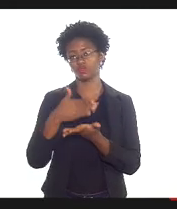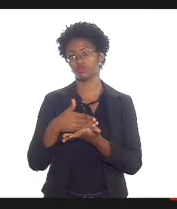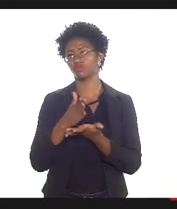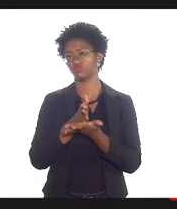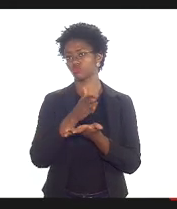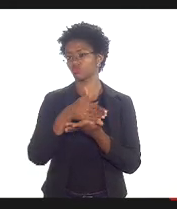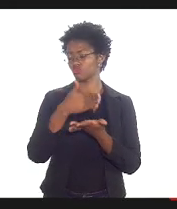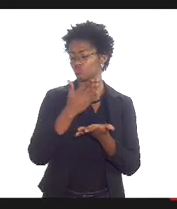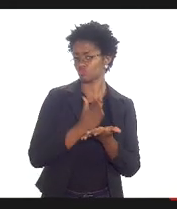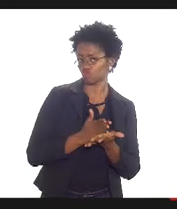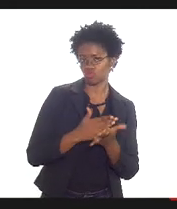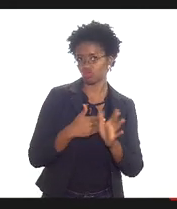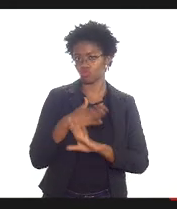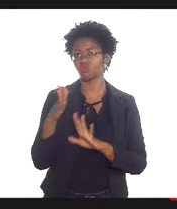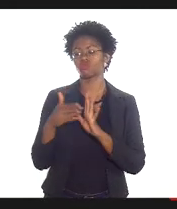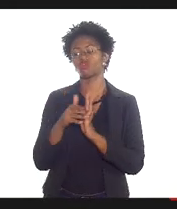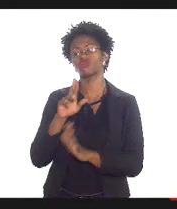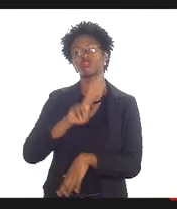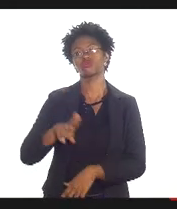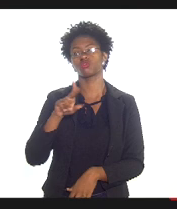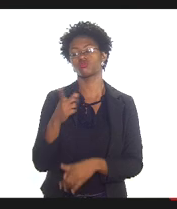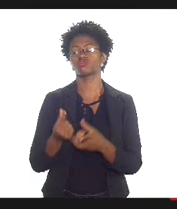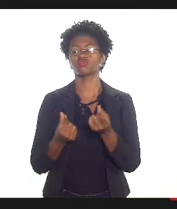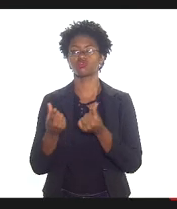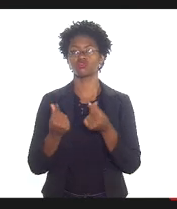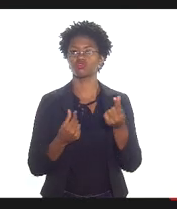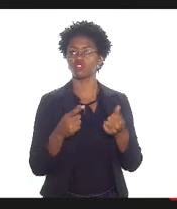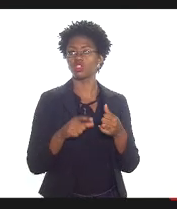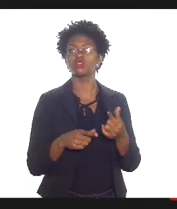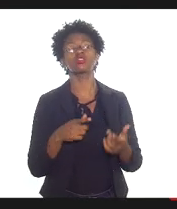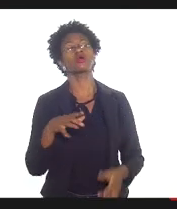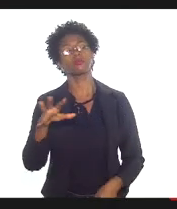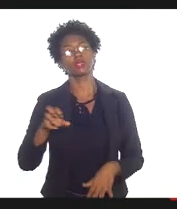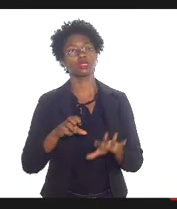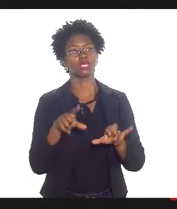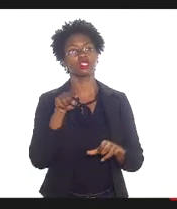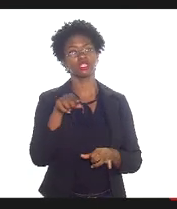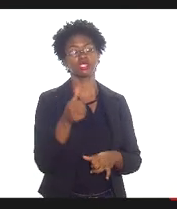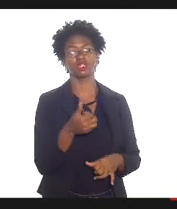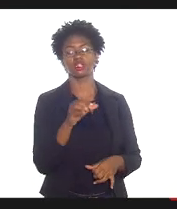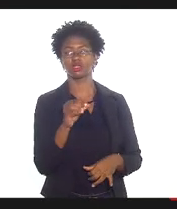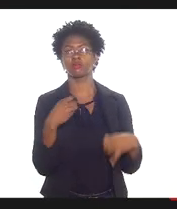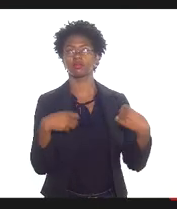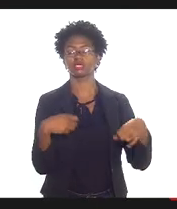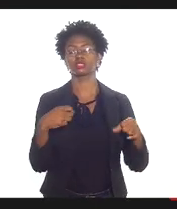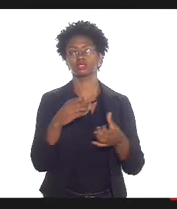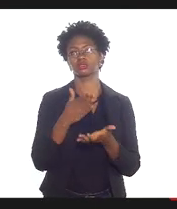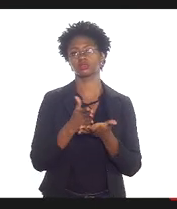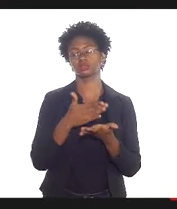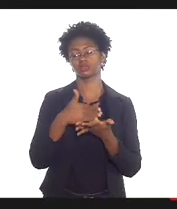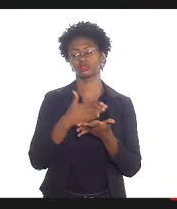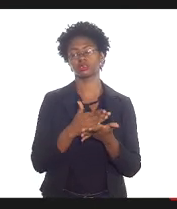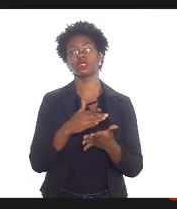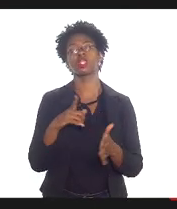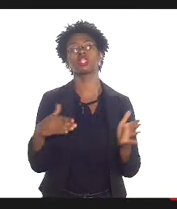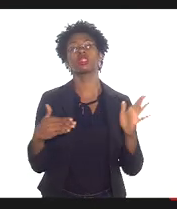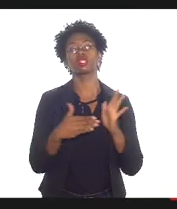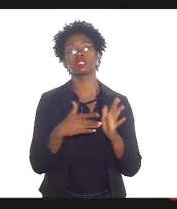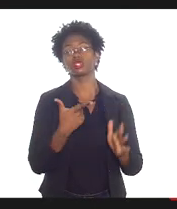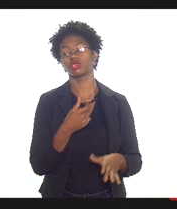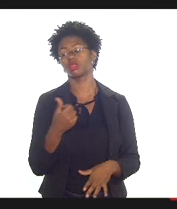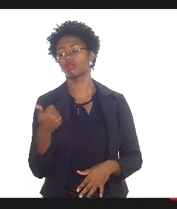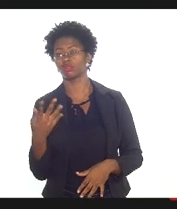Né? Todas as despesas exploratórias do bloco BC-60 precisam ser rateados até 2014, na prorrata